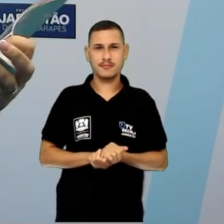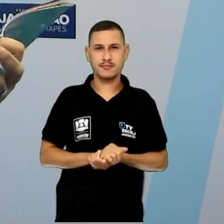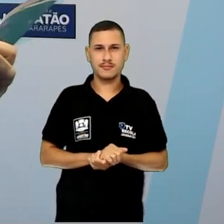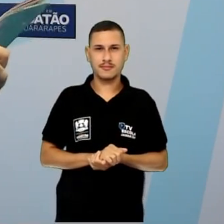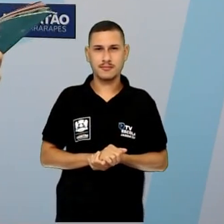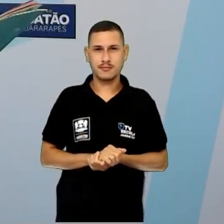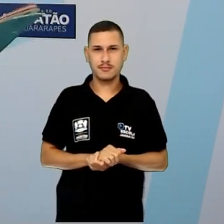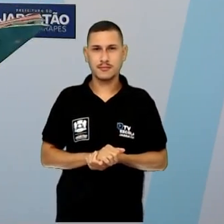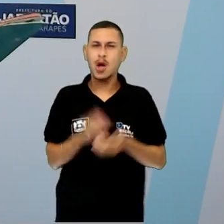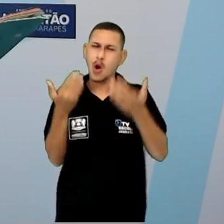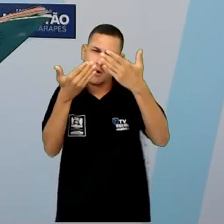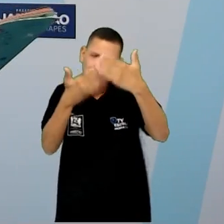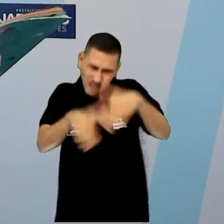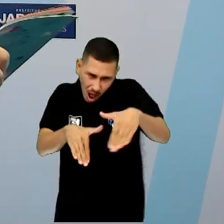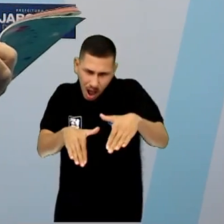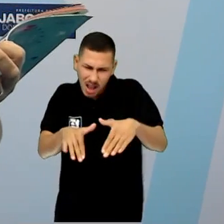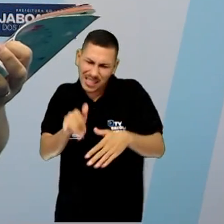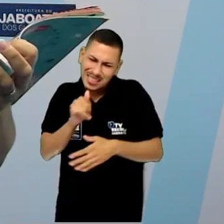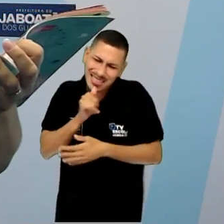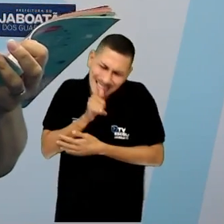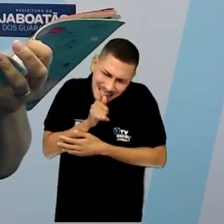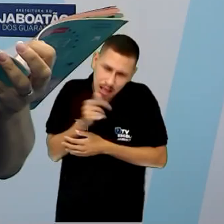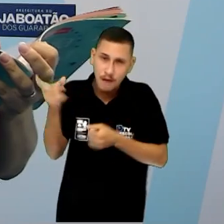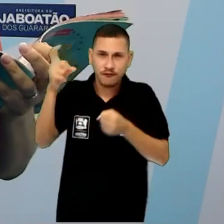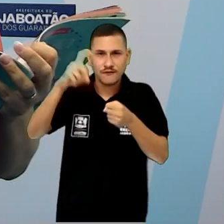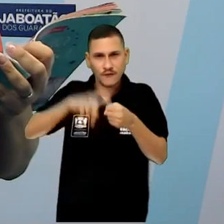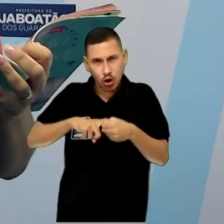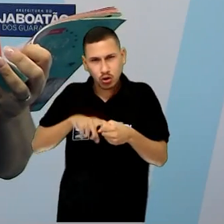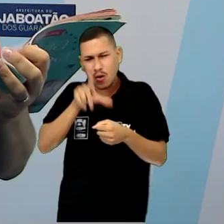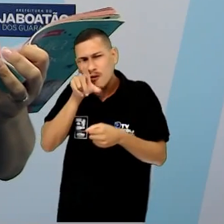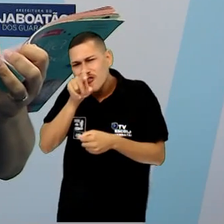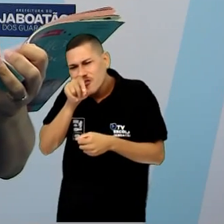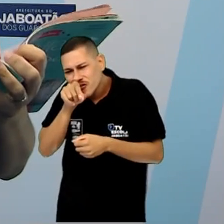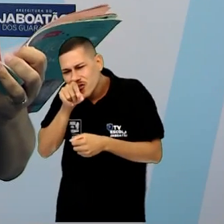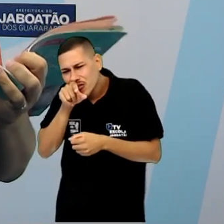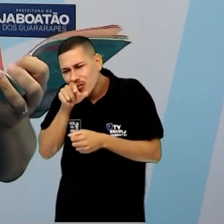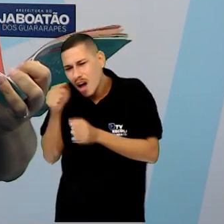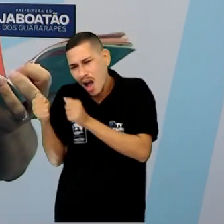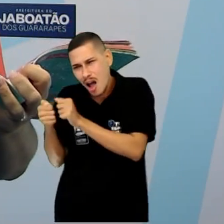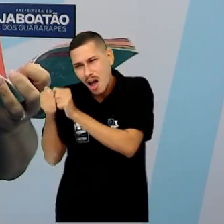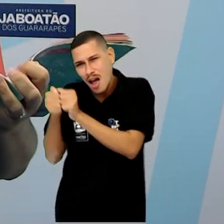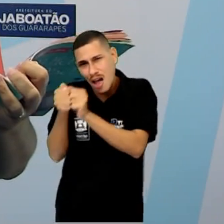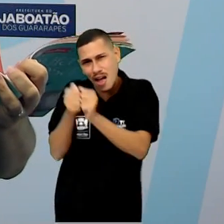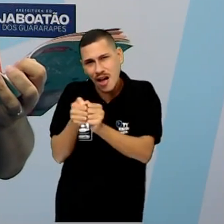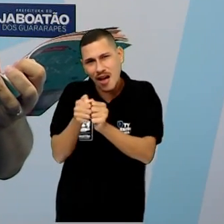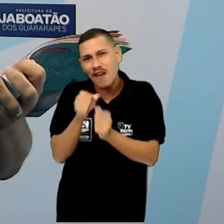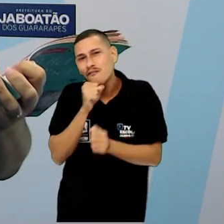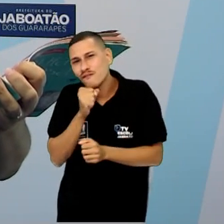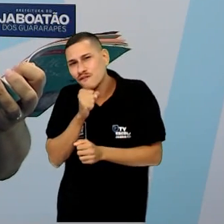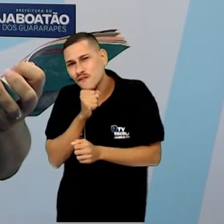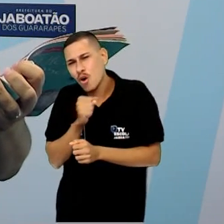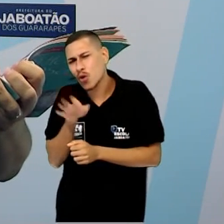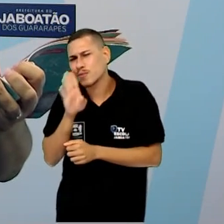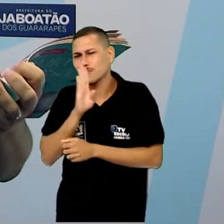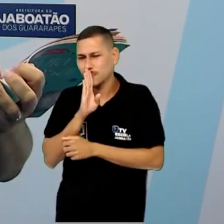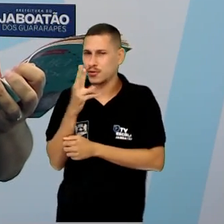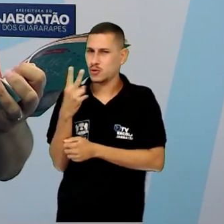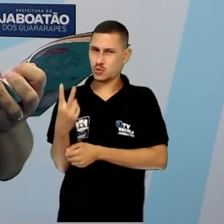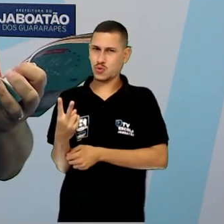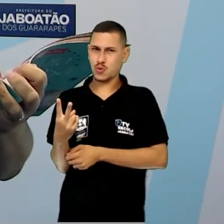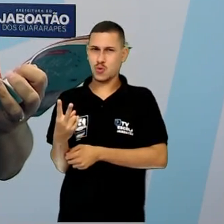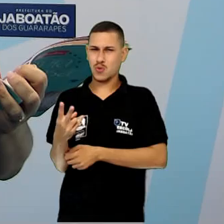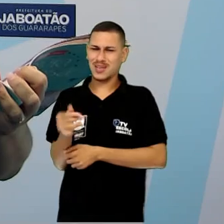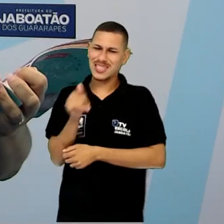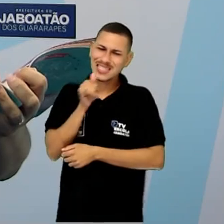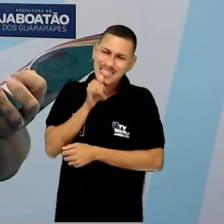O concurso foi uma grande decepção. Voltou de asas dadas com a avó. O silêncio acolhia as duas.